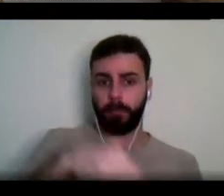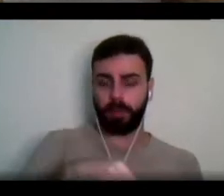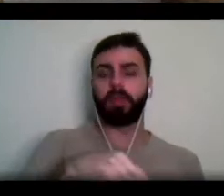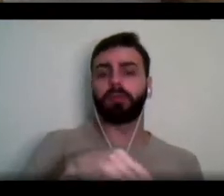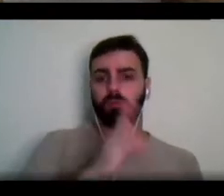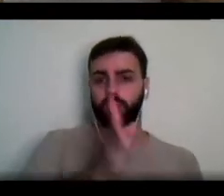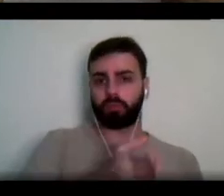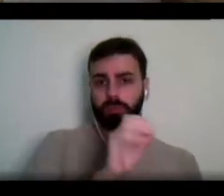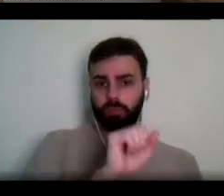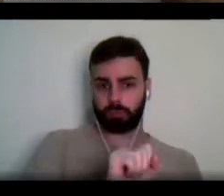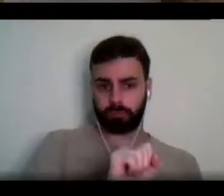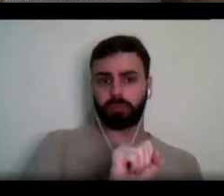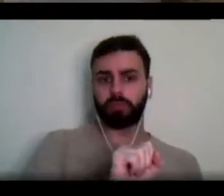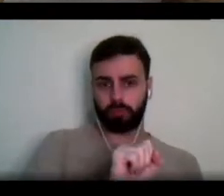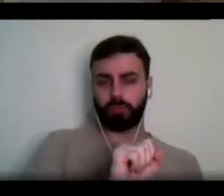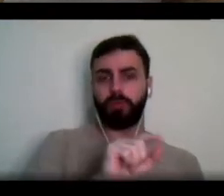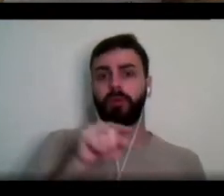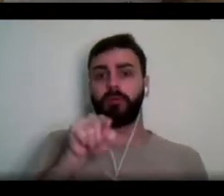5.361